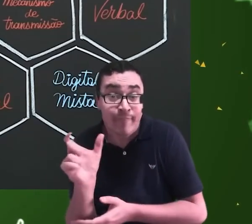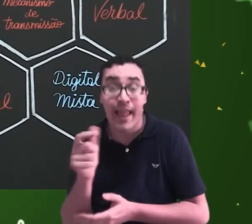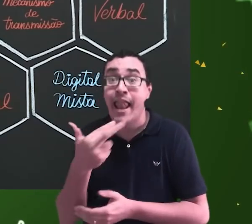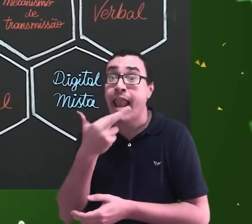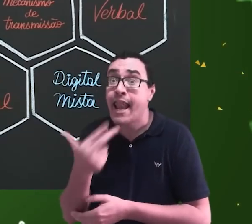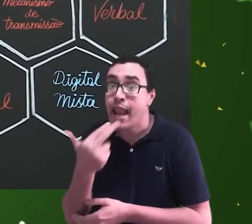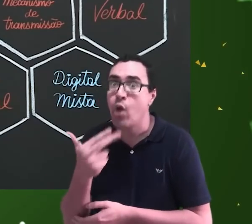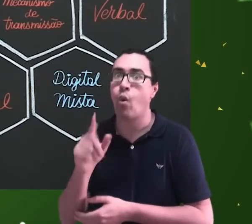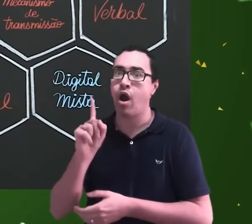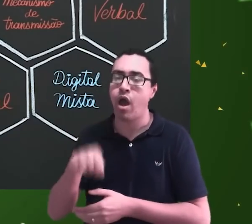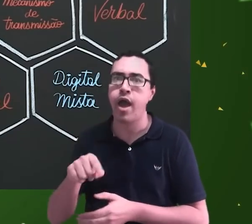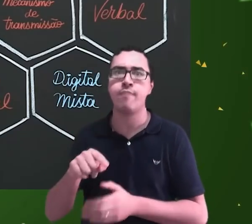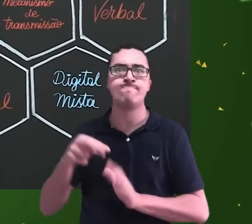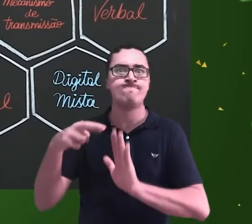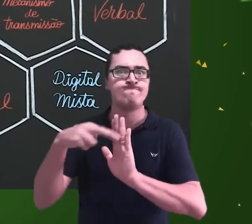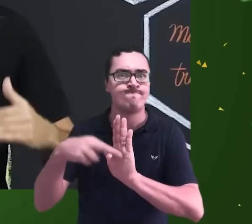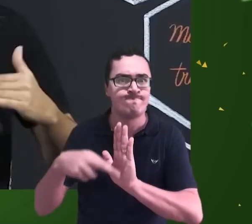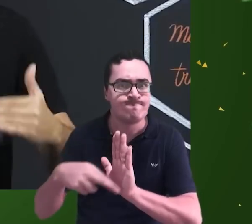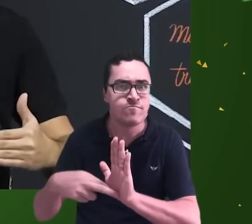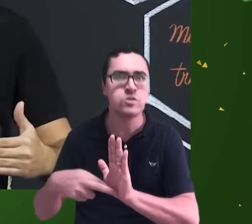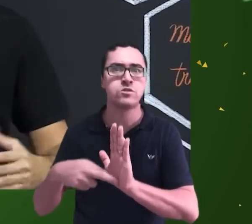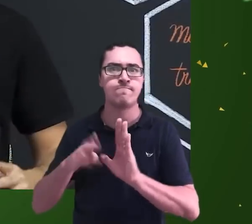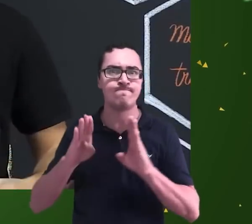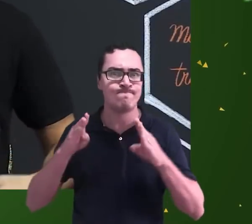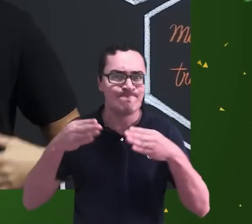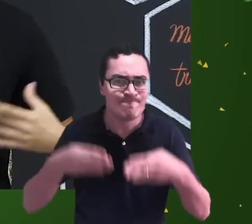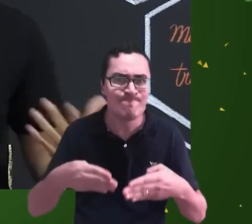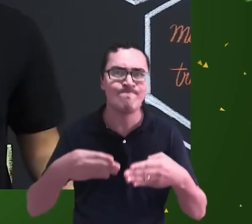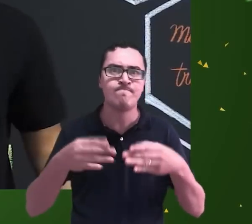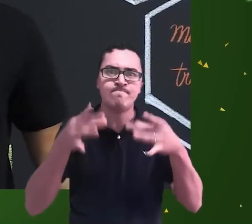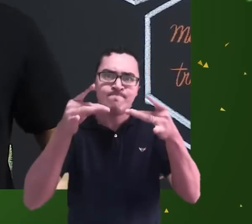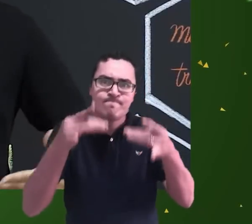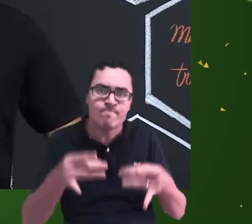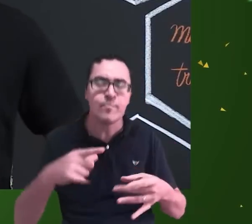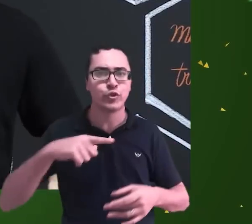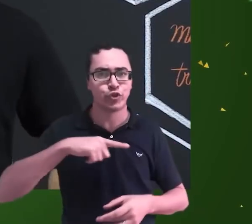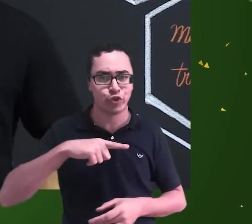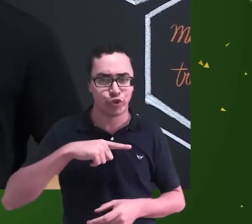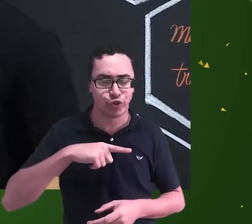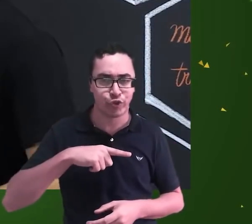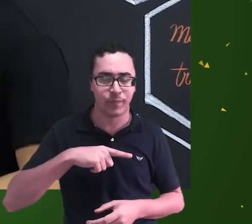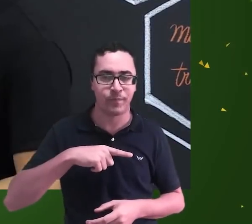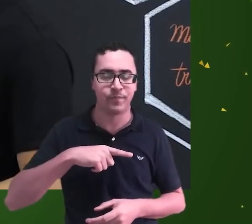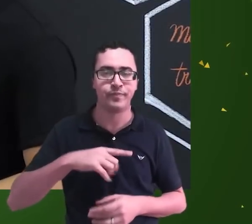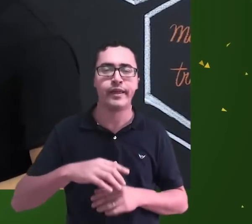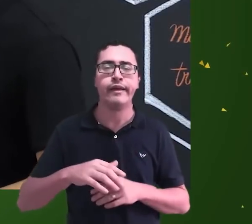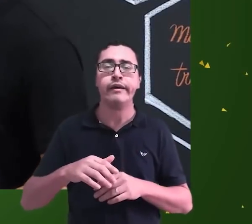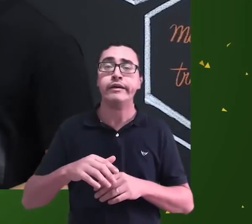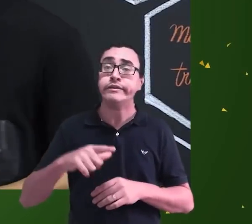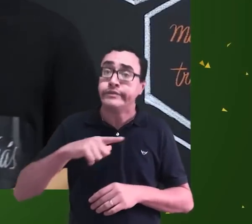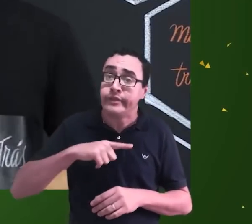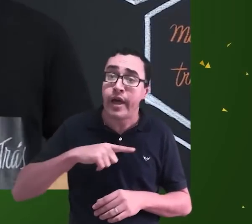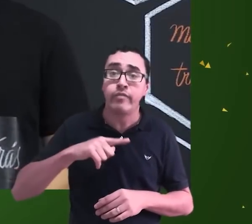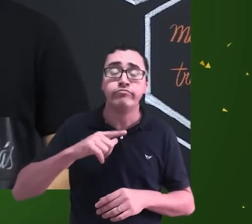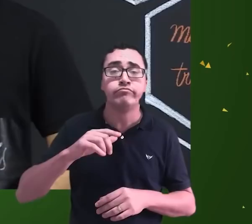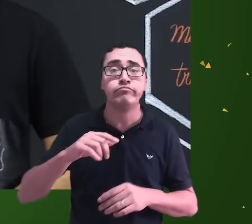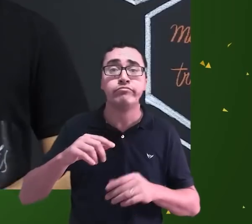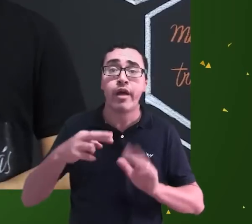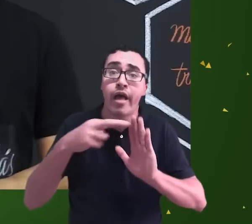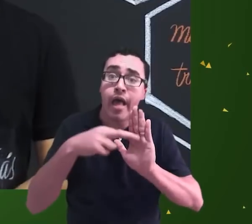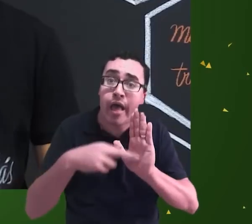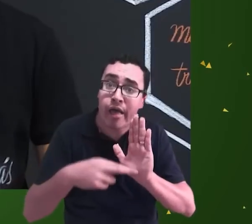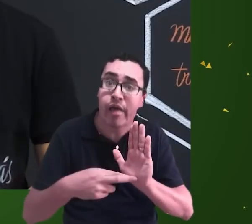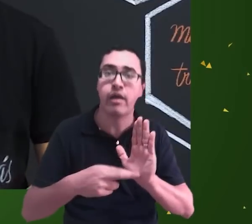mais conceitual dentro de uma proposta estabelecida. Quase sempre, muitas vezes, por meio de um sistema de regras chamado